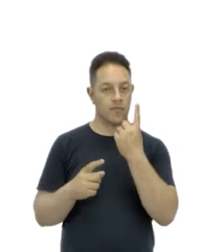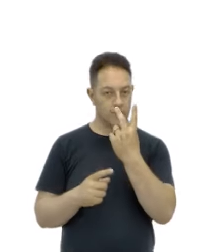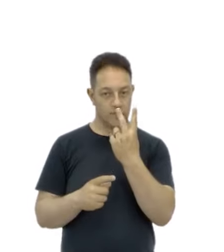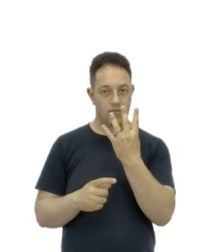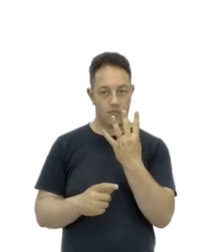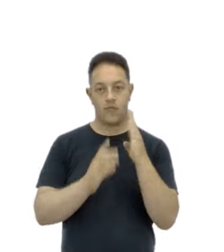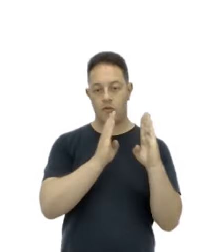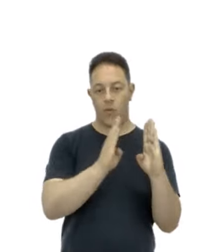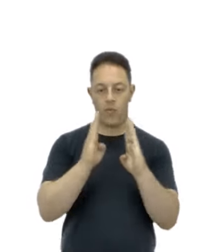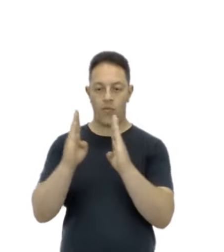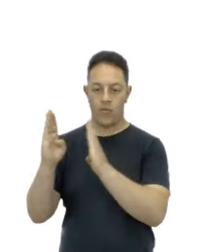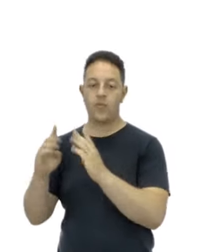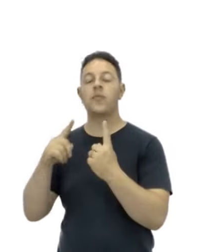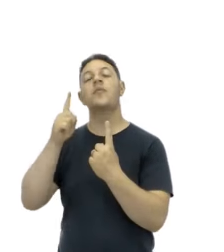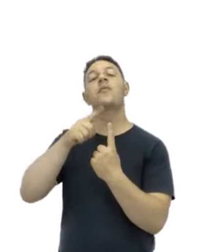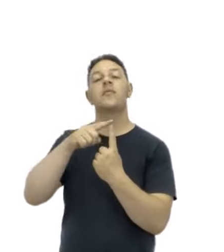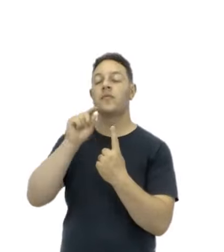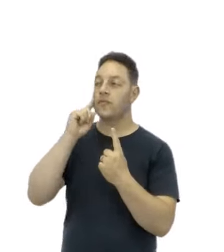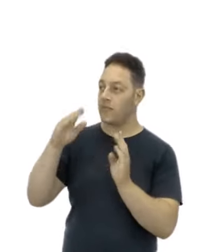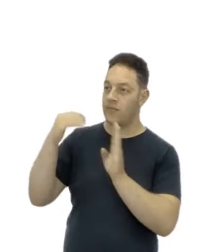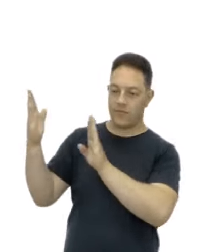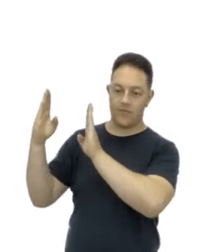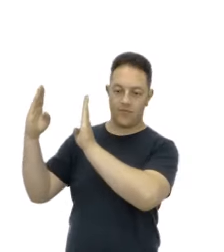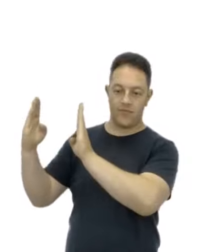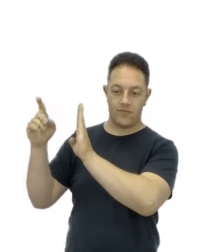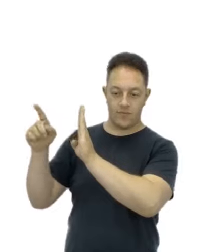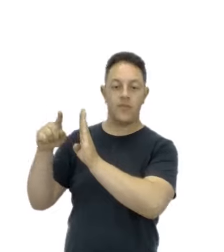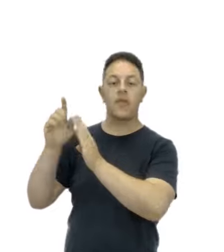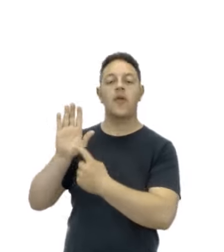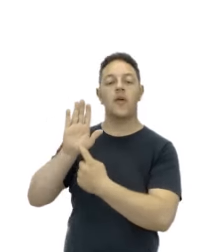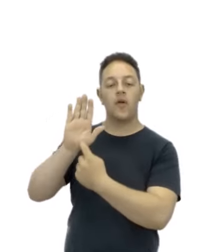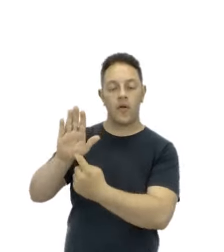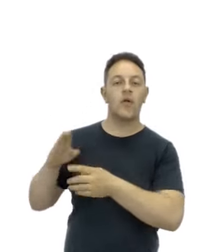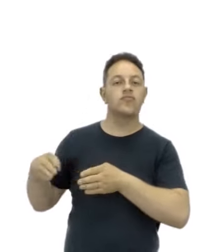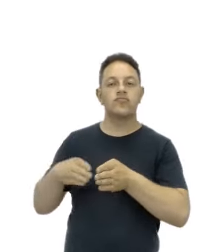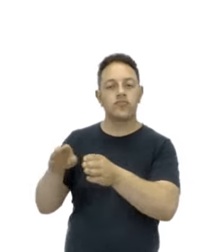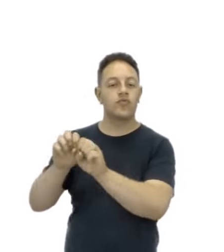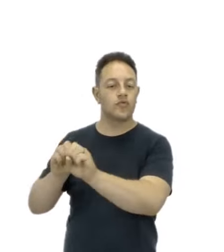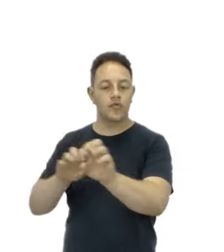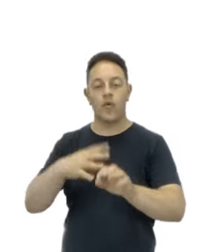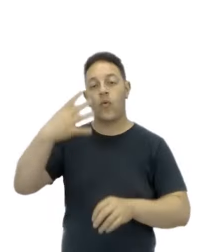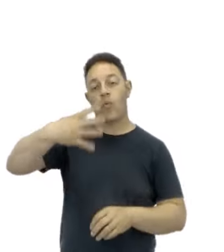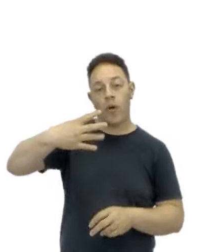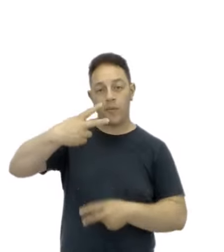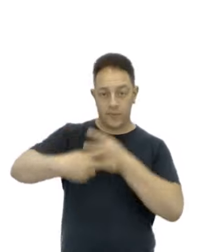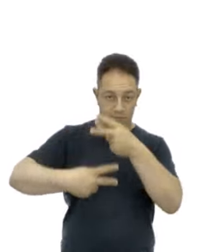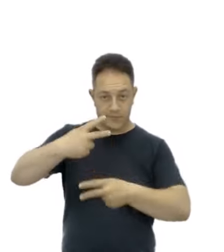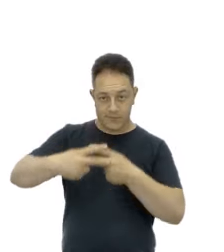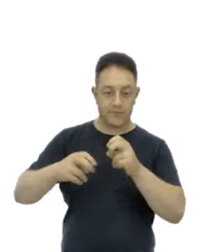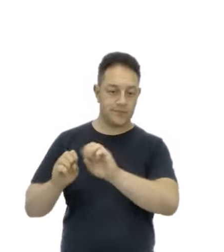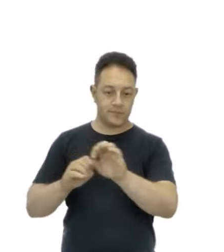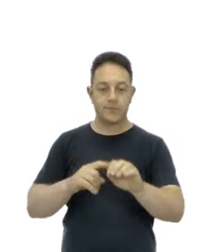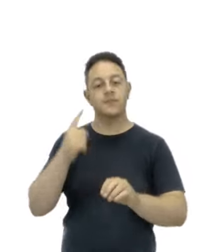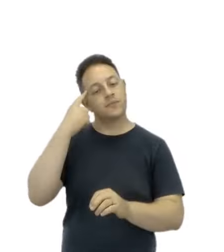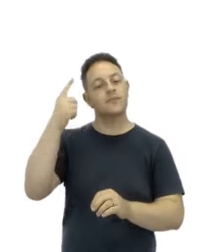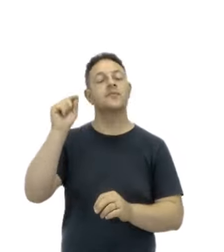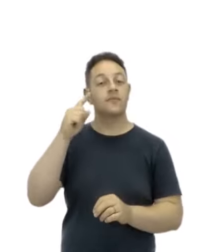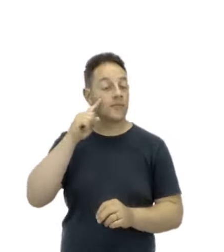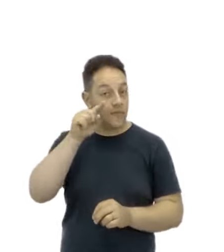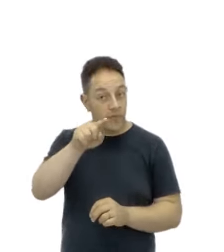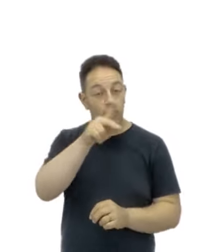4 momentos. O primeiro deles é a apresentação do percurso de formação do quarto trimestre, situando